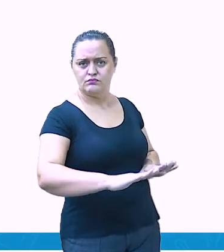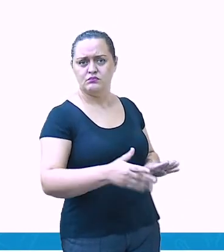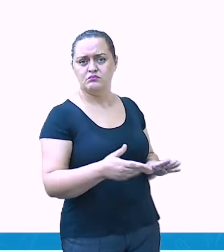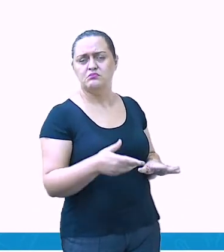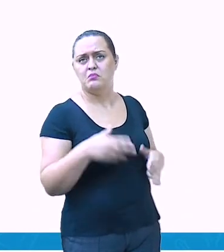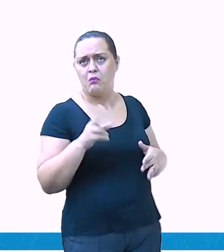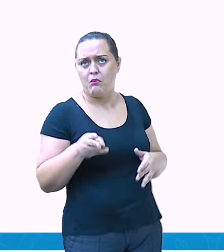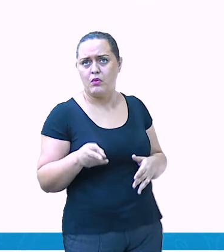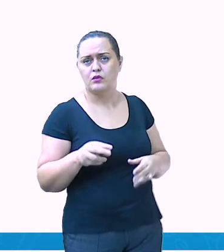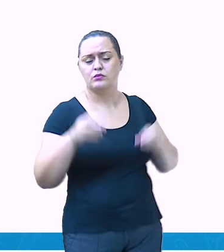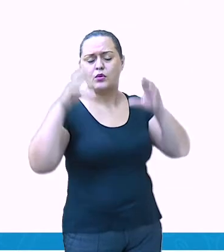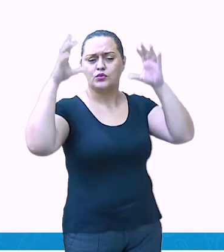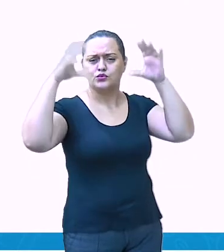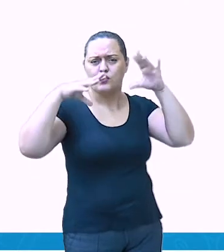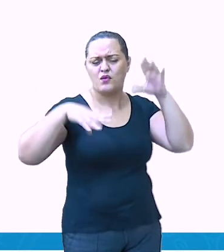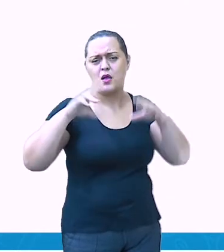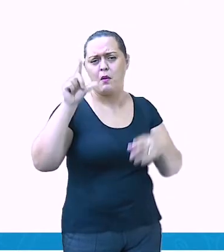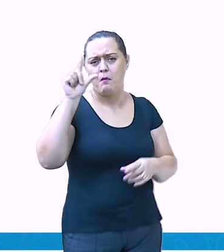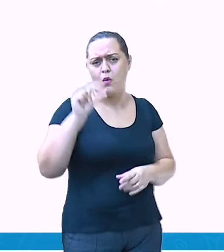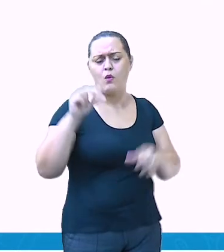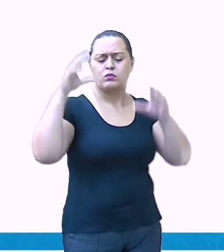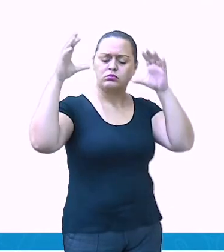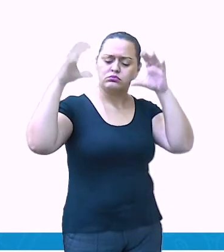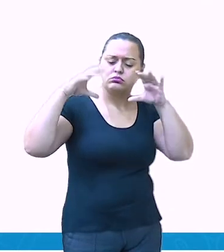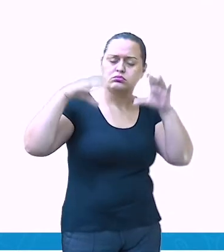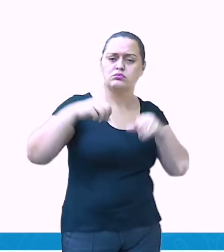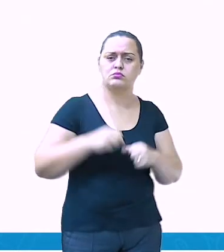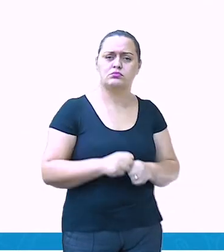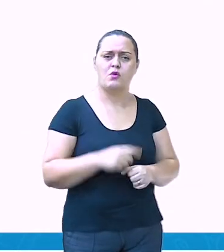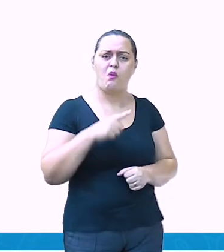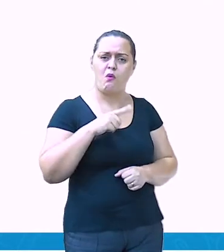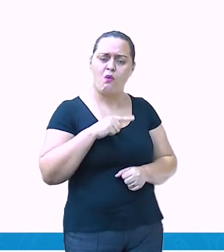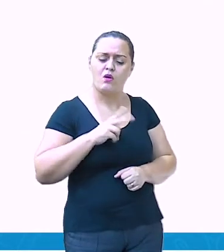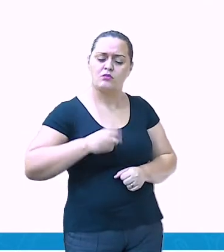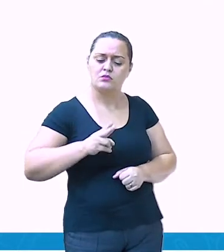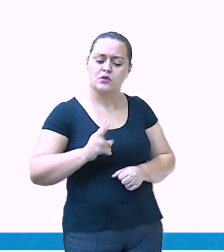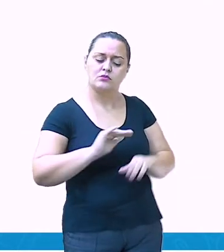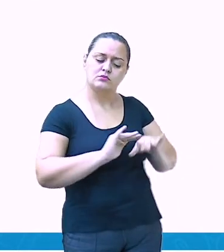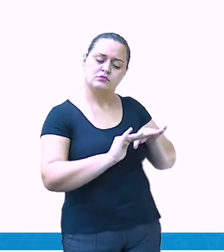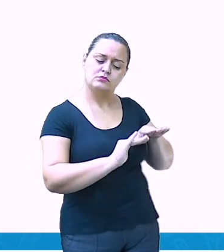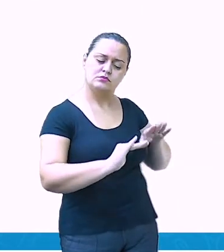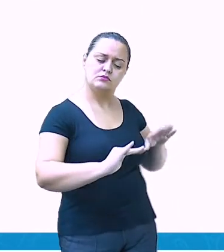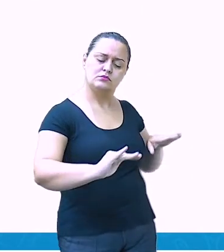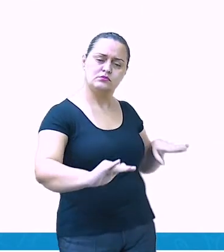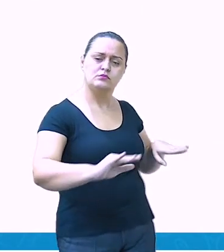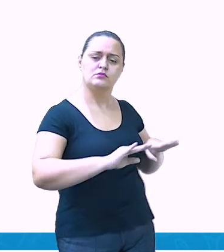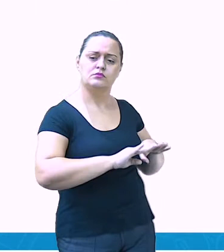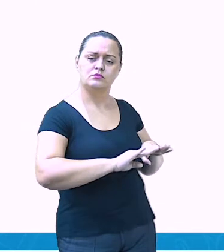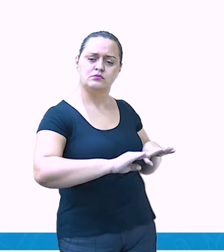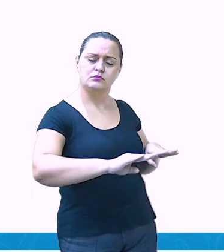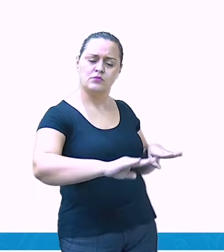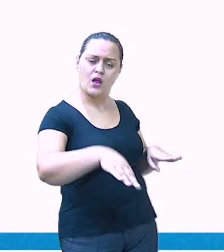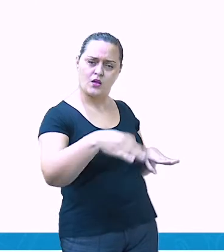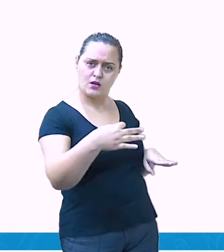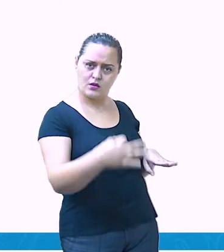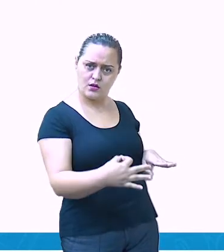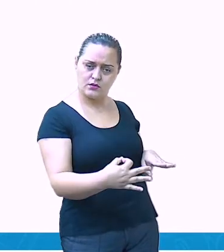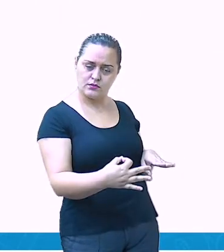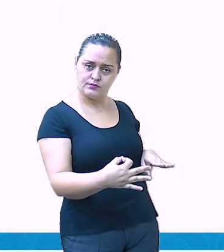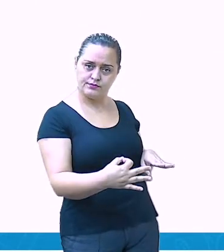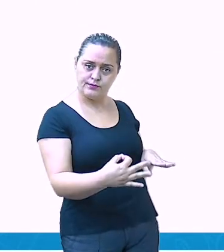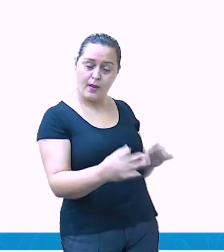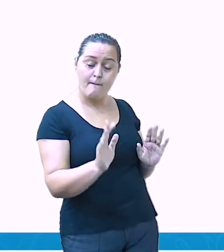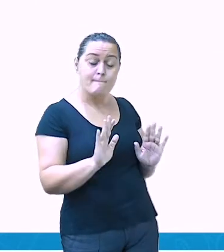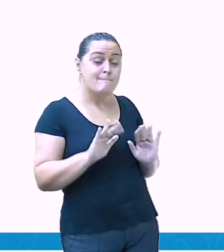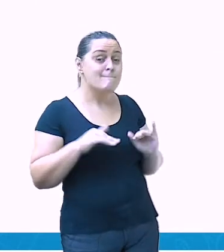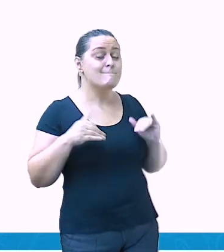leves, mesmo tendo uma condição apropriada ali, ele consegue se organizar dentro desse leito menor.